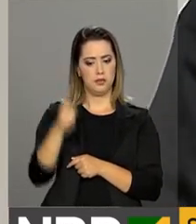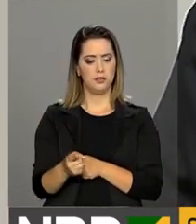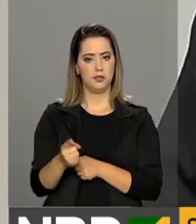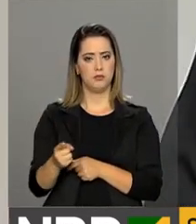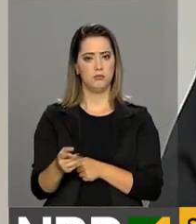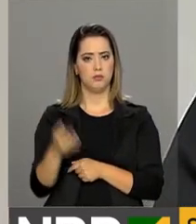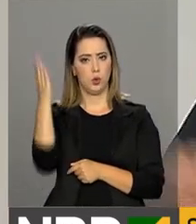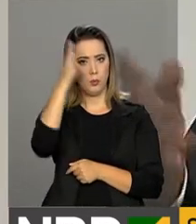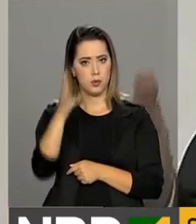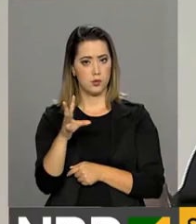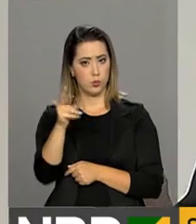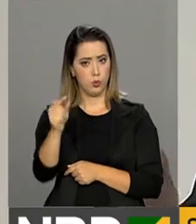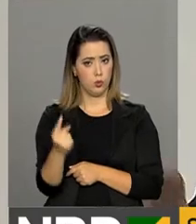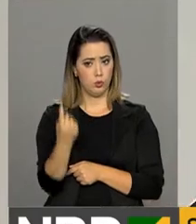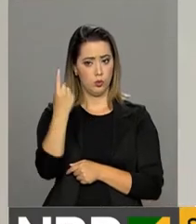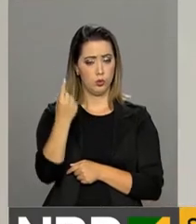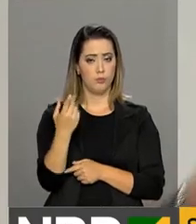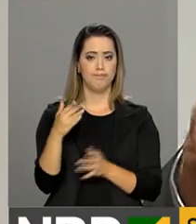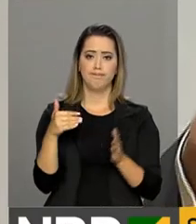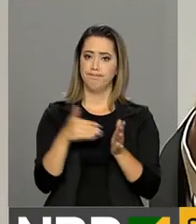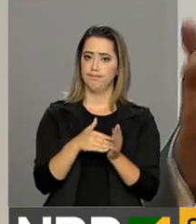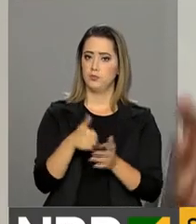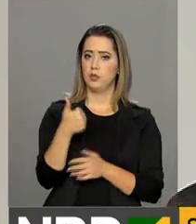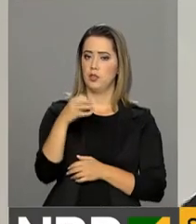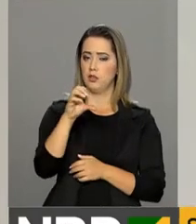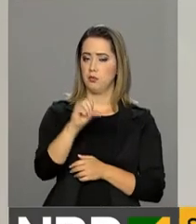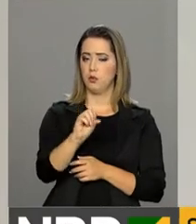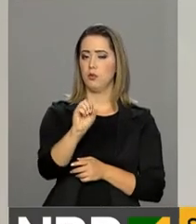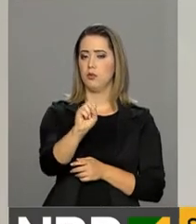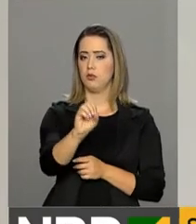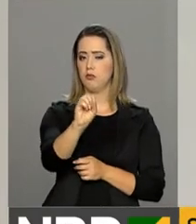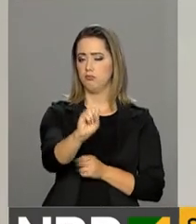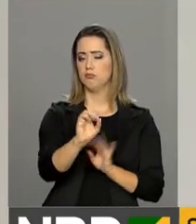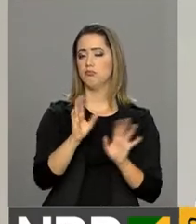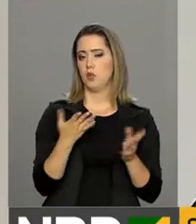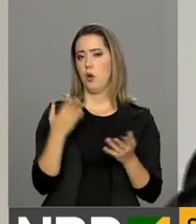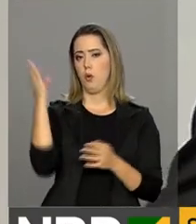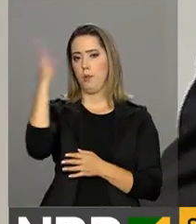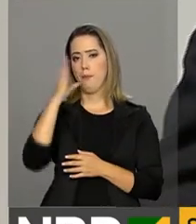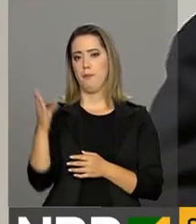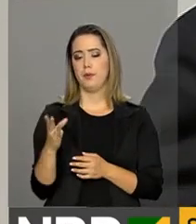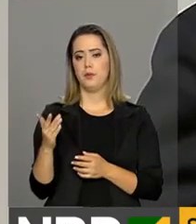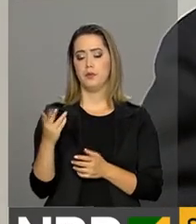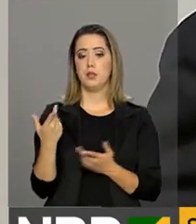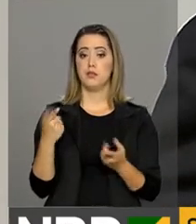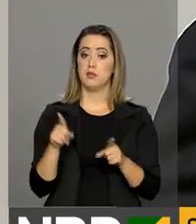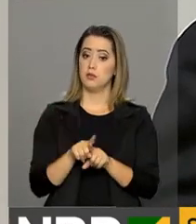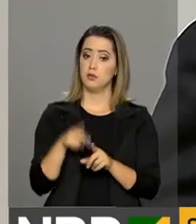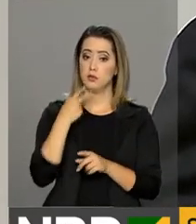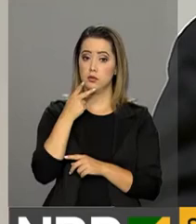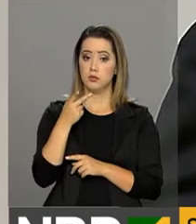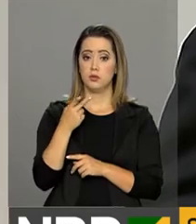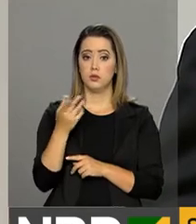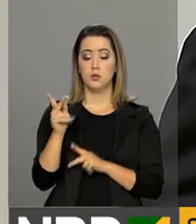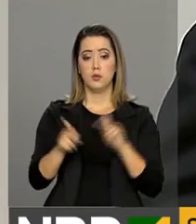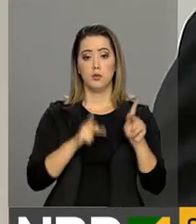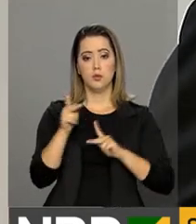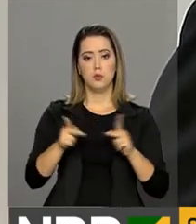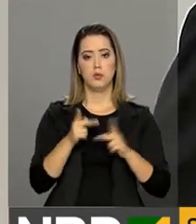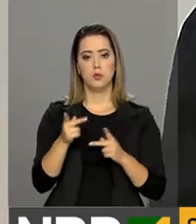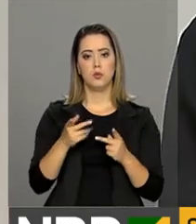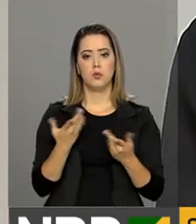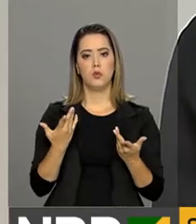e foi até 88 87 88 quando o brasil é resolveu povo resolveu